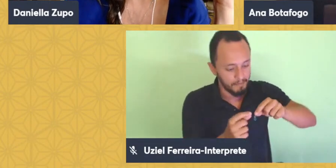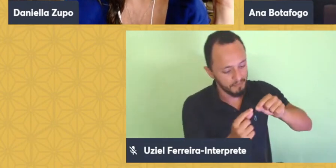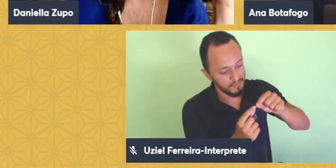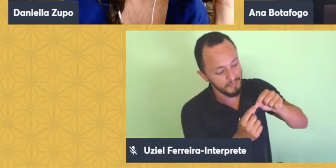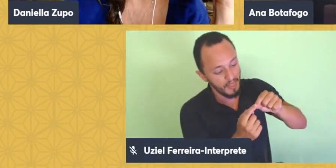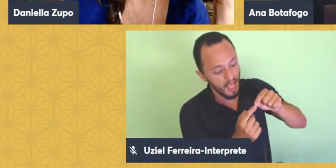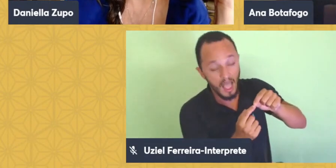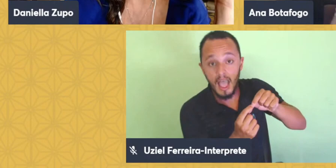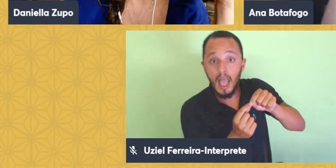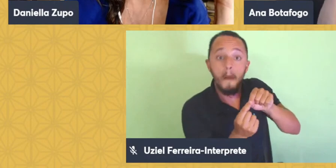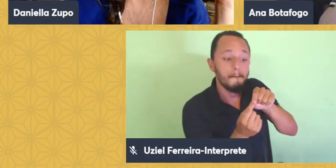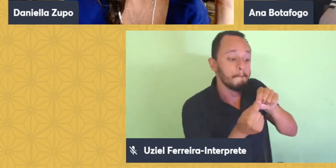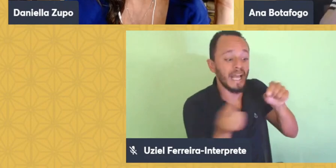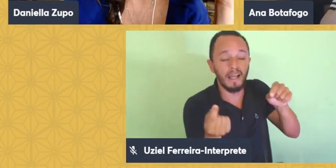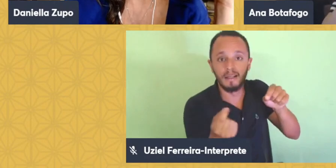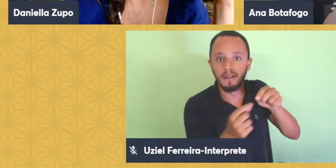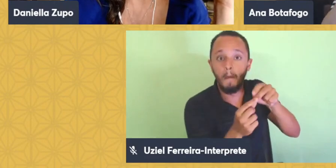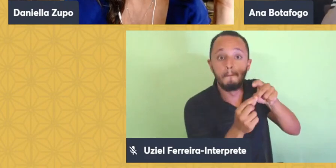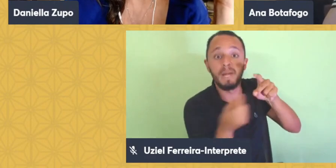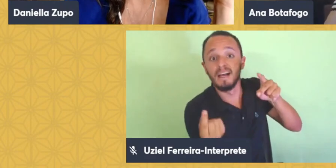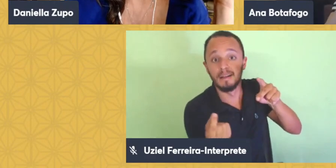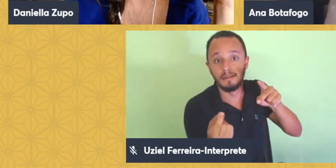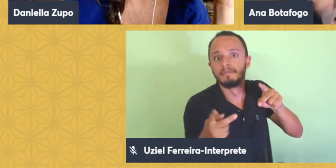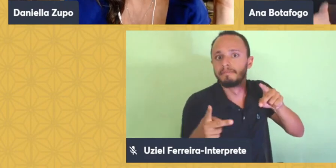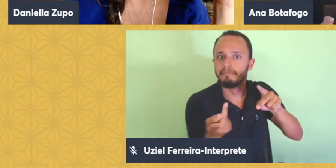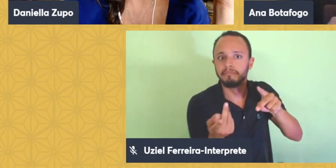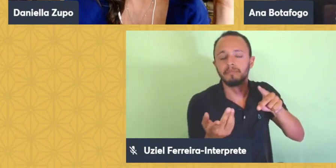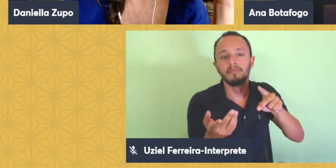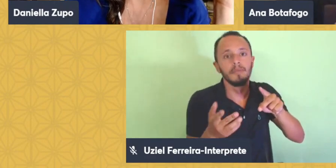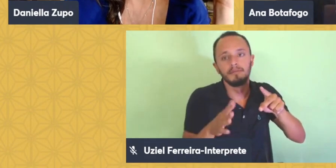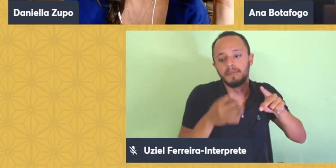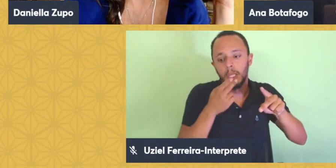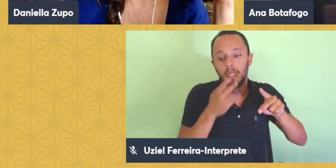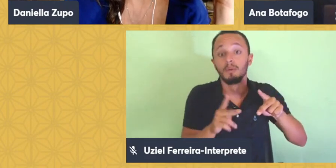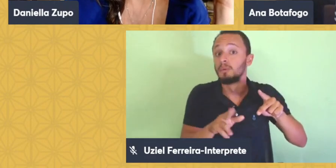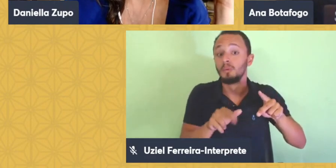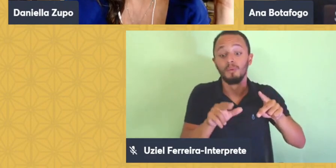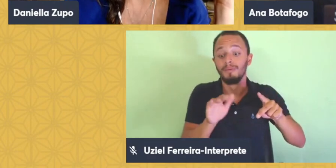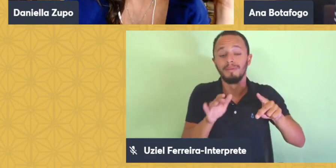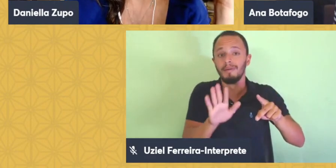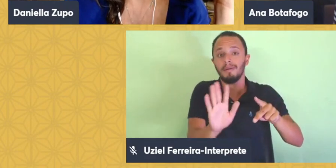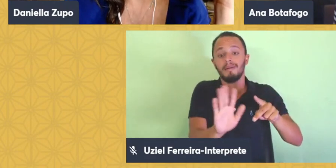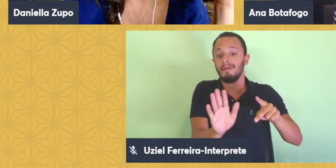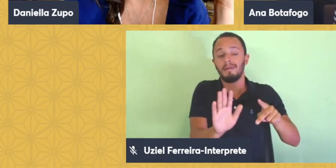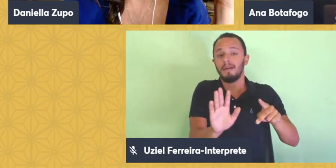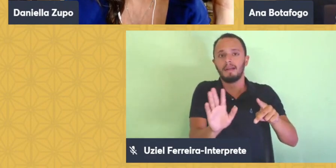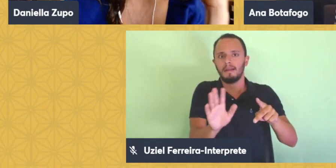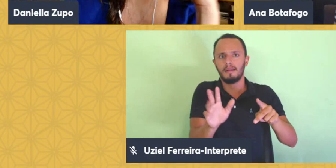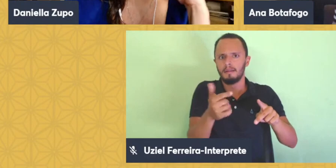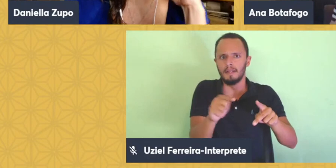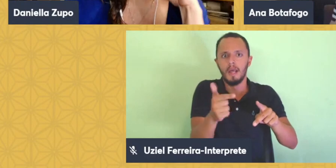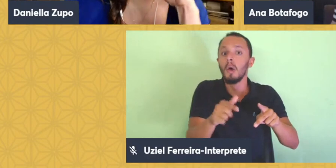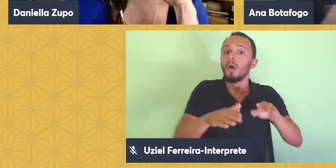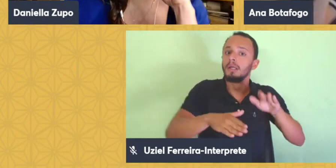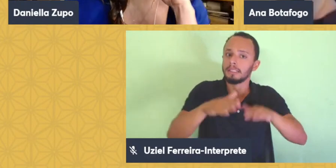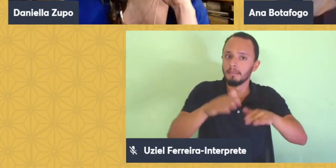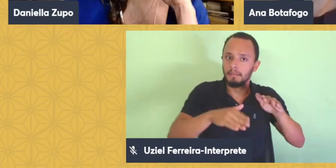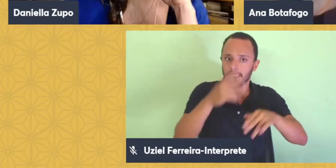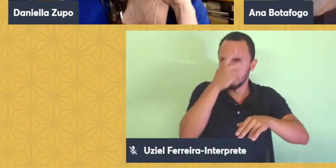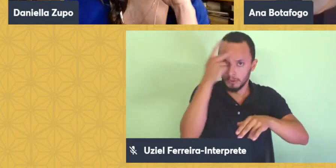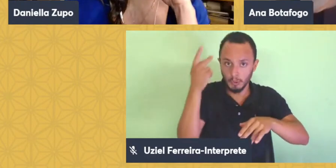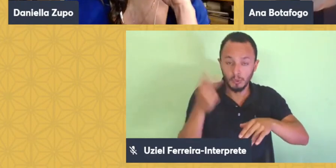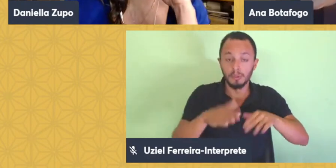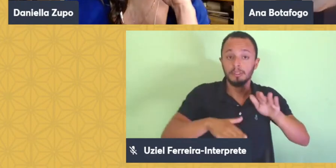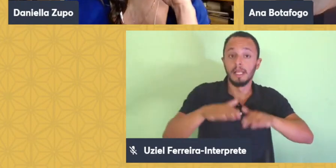unha do pé e tem gente já botou ponta a unha vai cair não existe isso depende do tipo de sapatilha